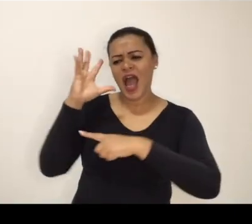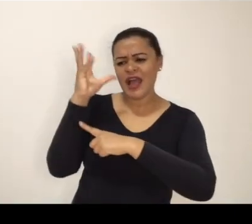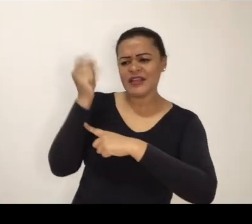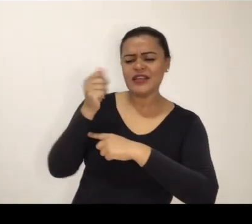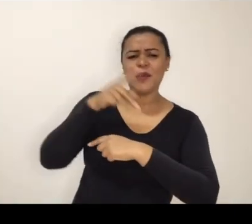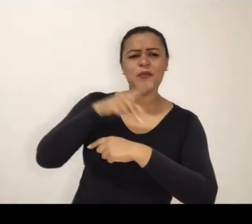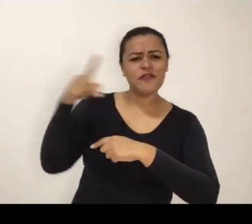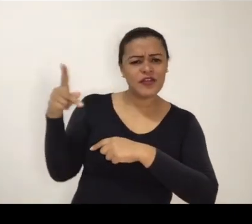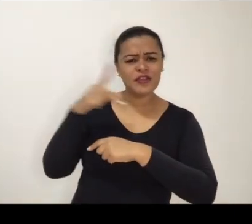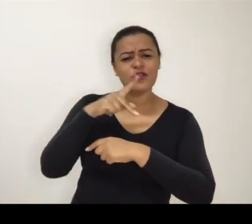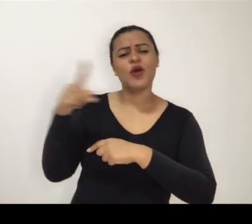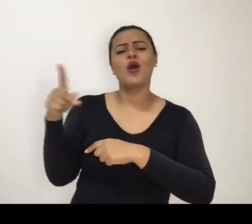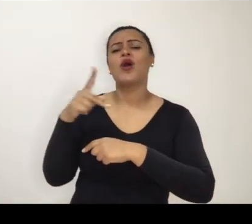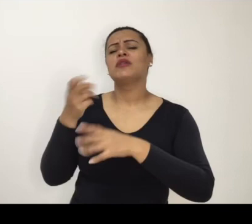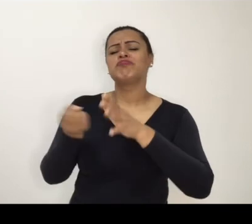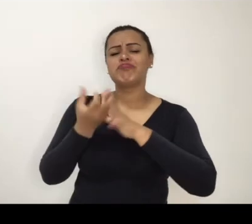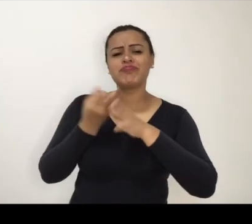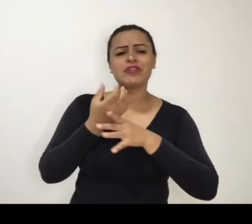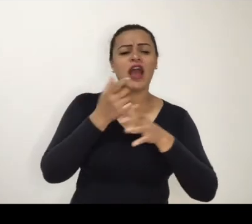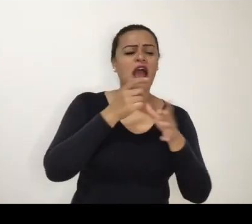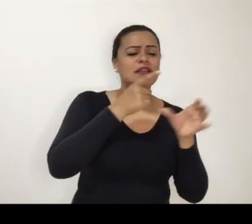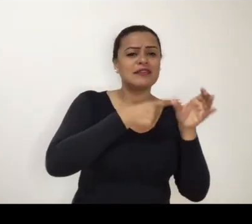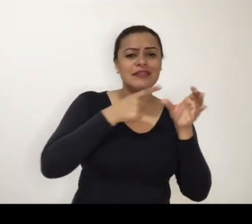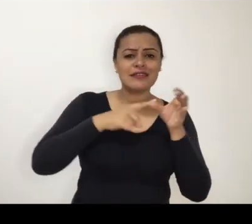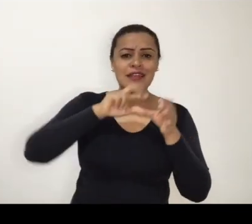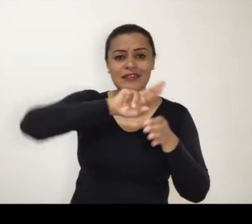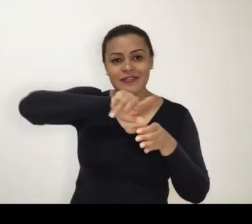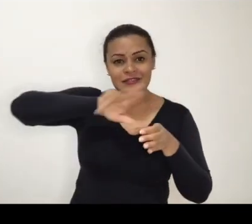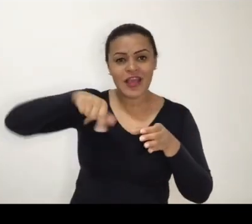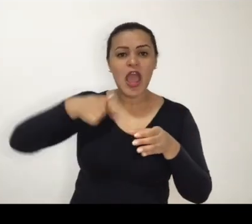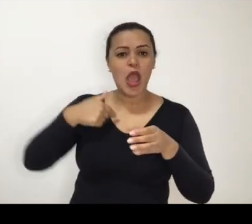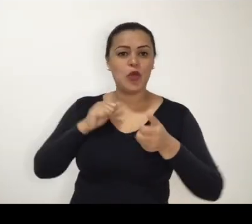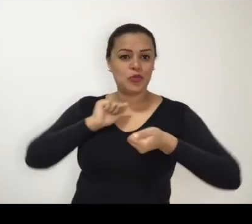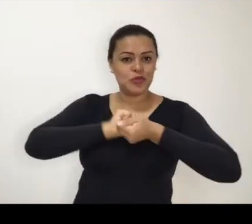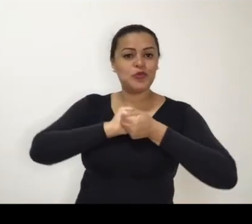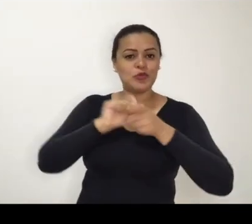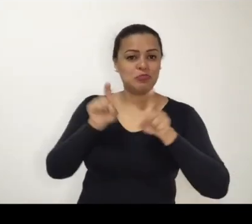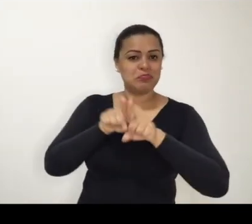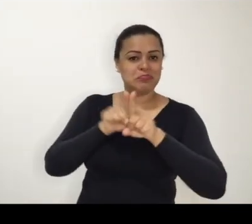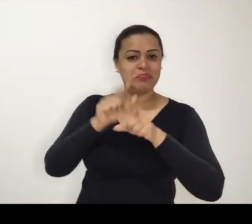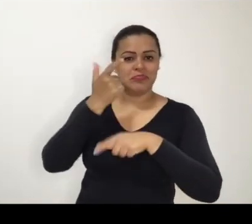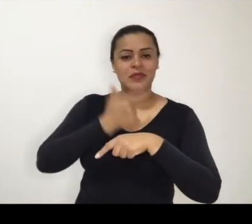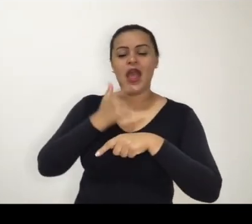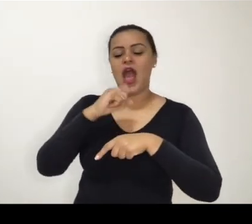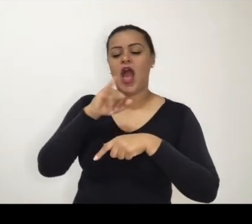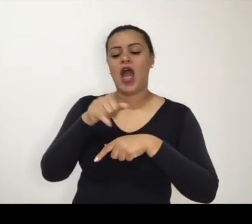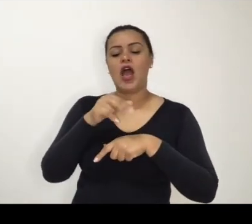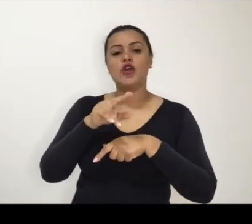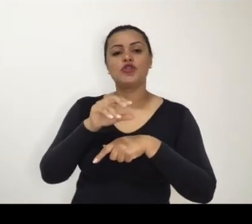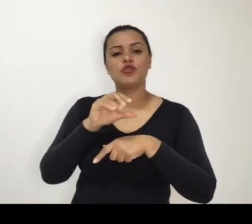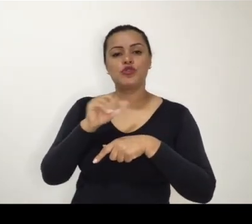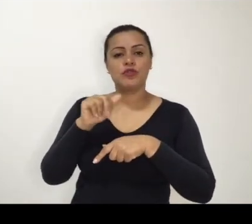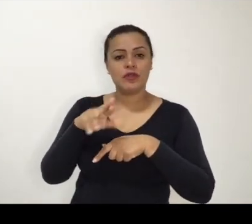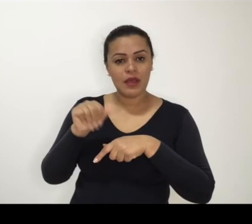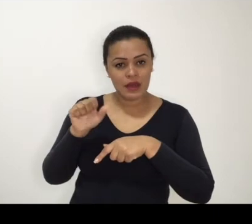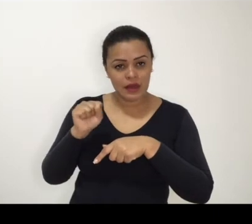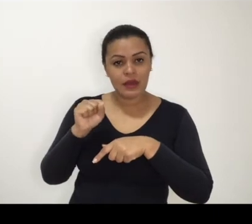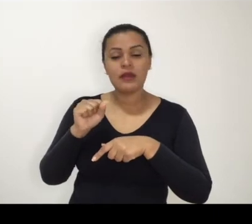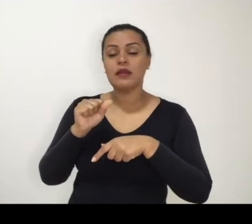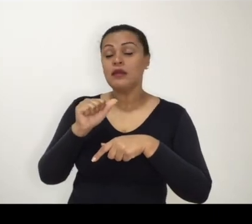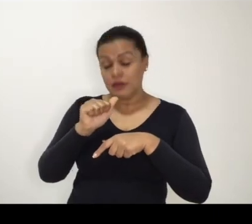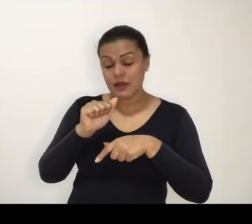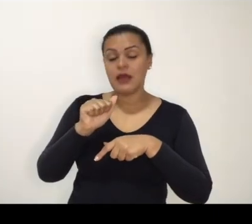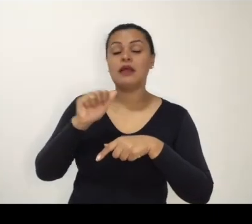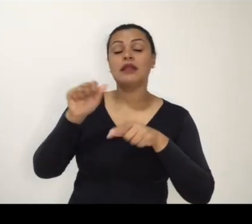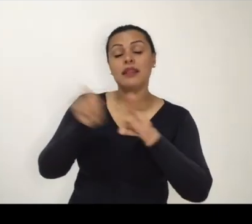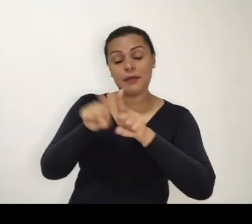de Santa Catarina. Eu até fiz parte, né? A Jussara também. Enfim, como foi essa experiência? Como é que o Estado tem